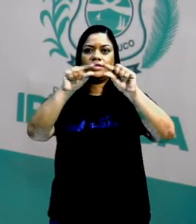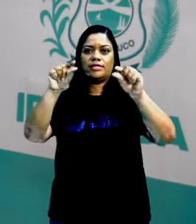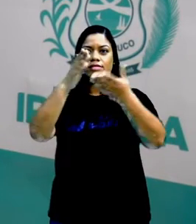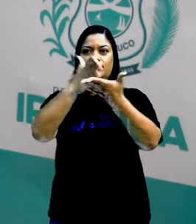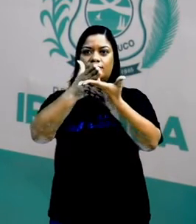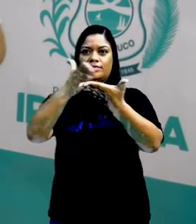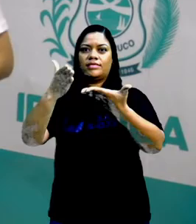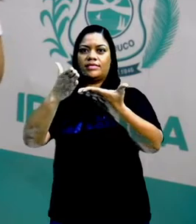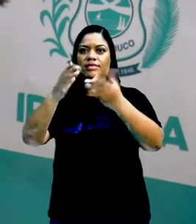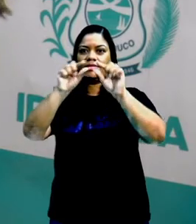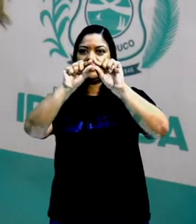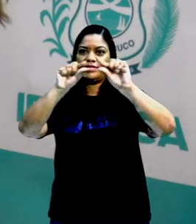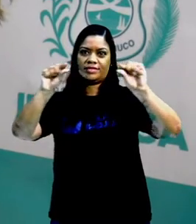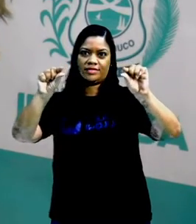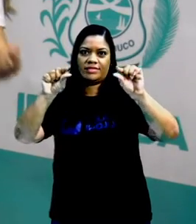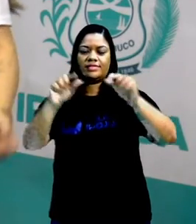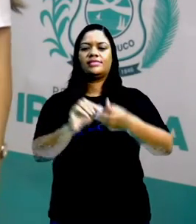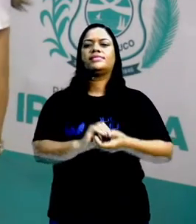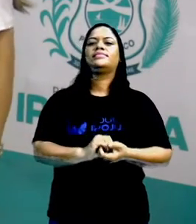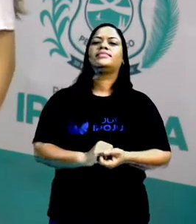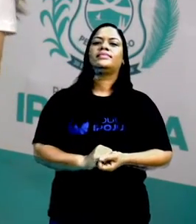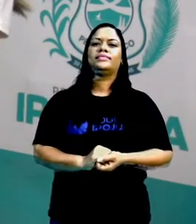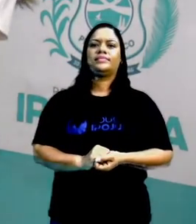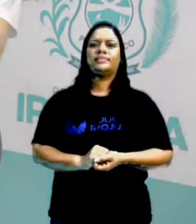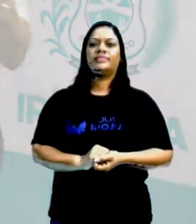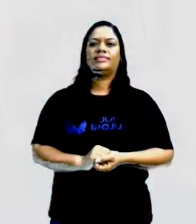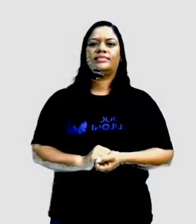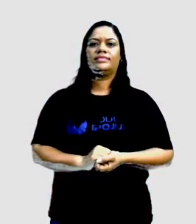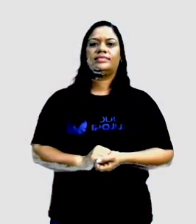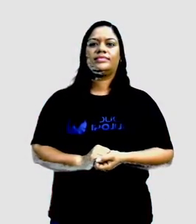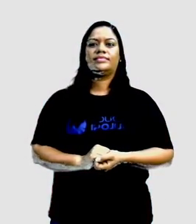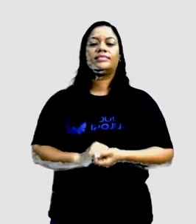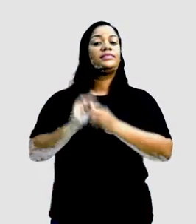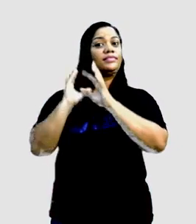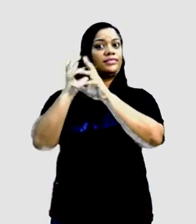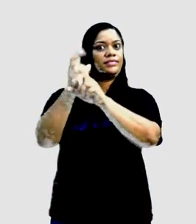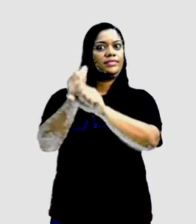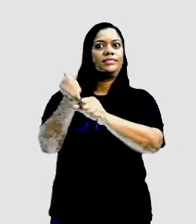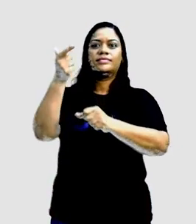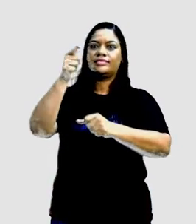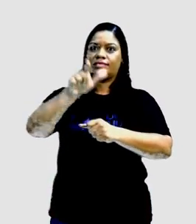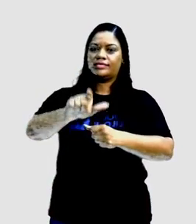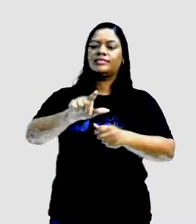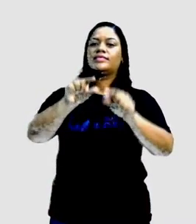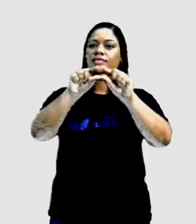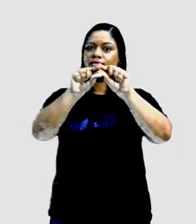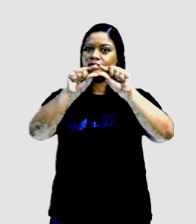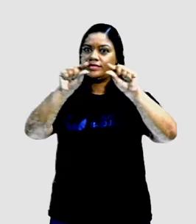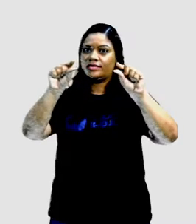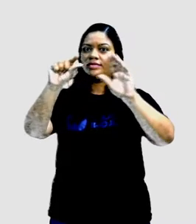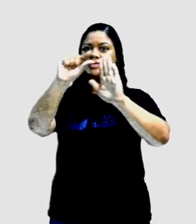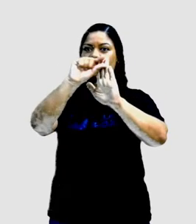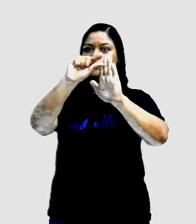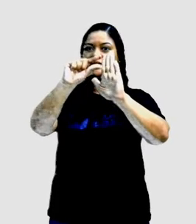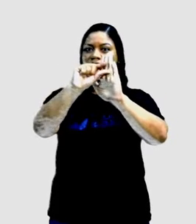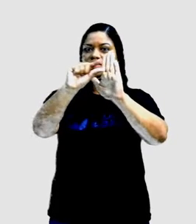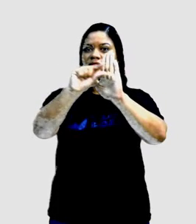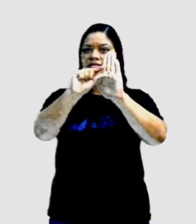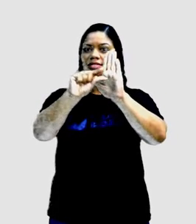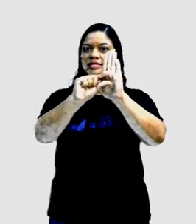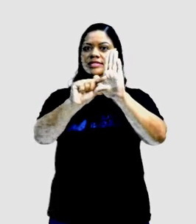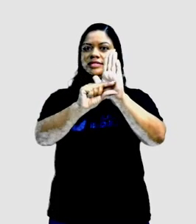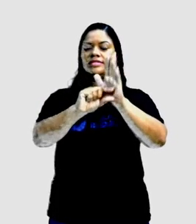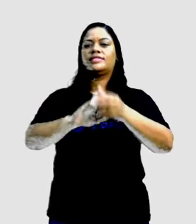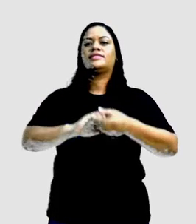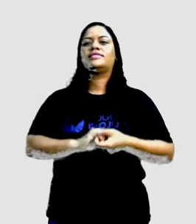verso, ok? Então aí, nós temos aí, vamos relembrar, os versos representam cada linha de um